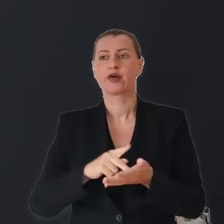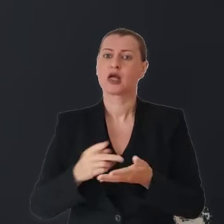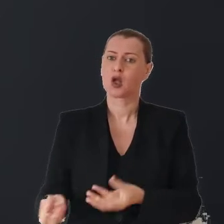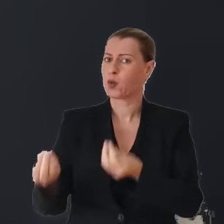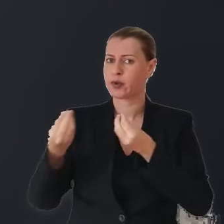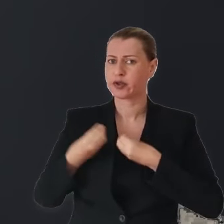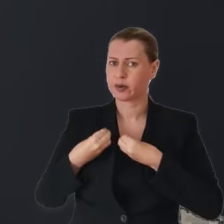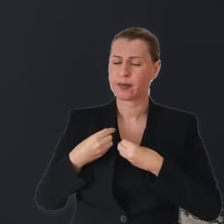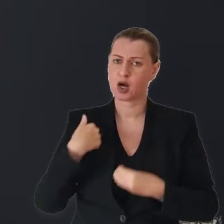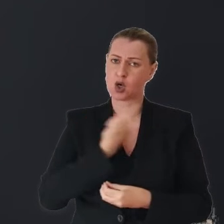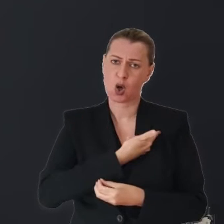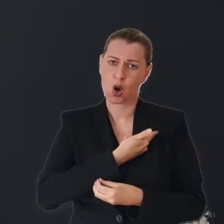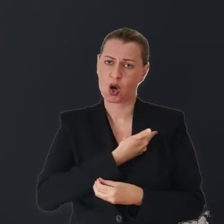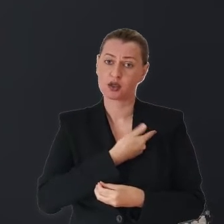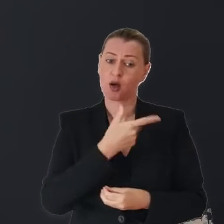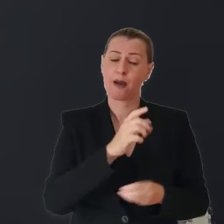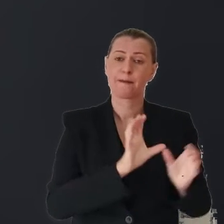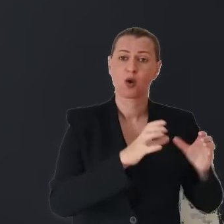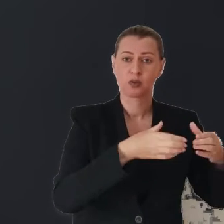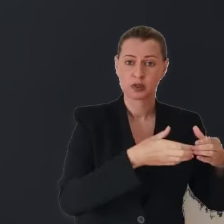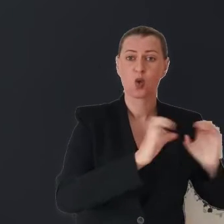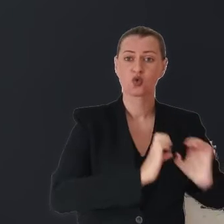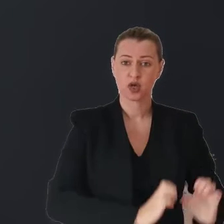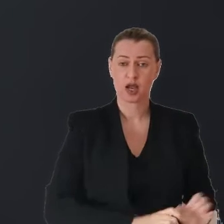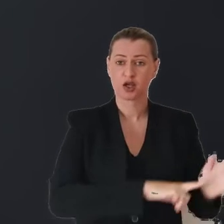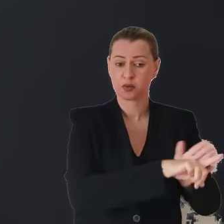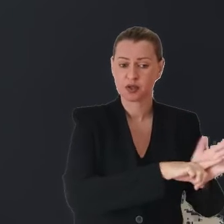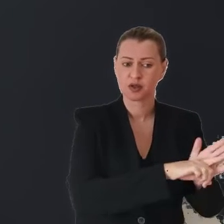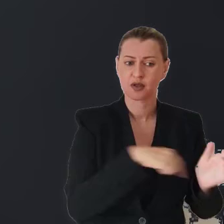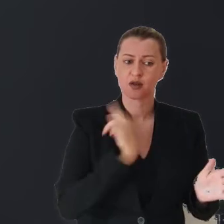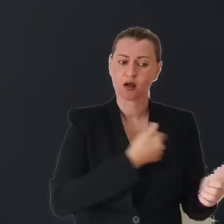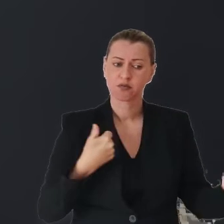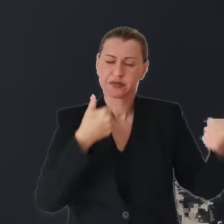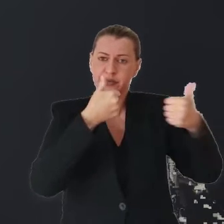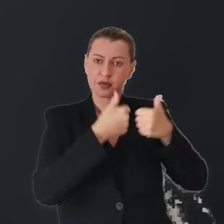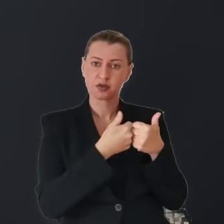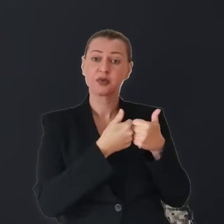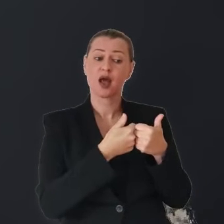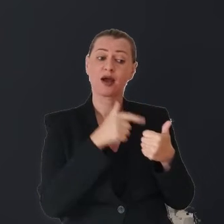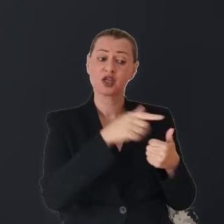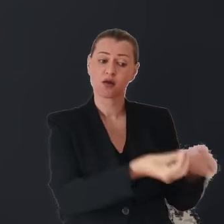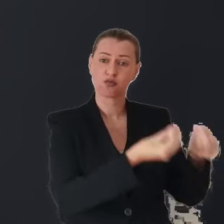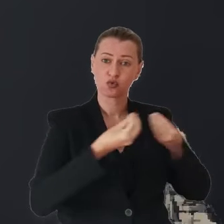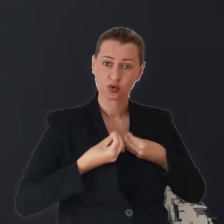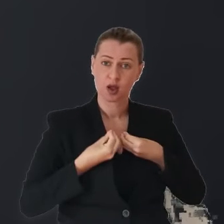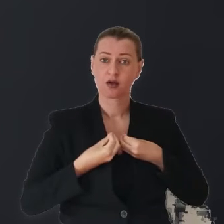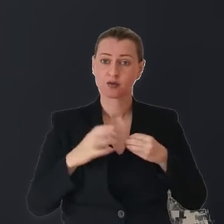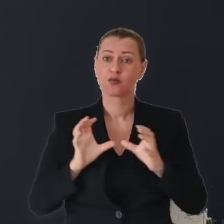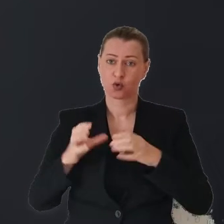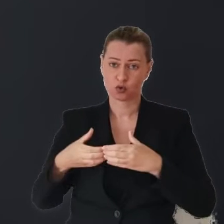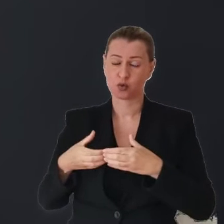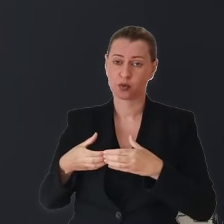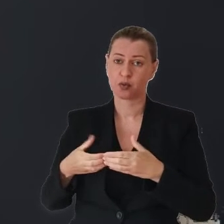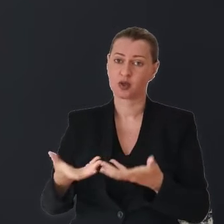Manda para a CONEP, para a Comissão Nacional de Ética em Pesquisa, e por proximidade ela vai, né, ela reenvia para o nosso comitê, então a